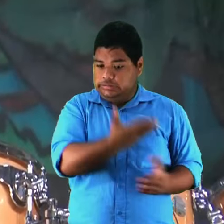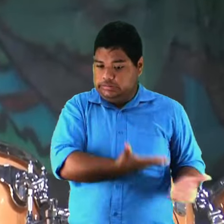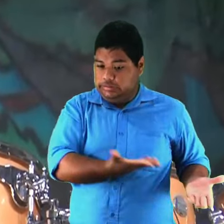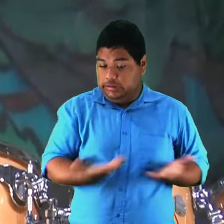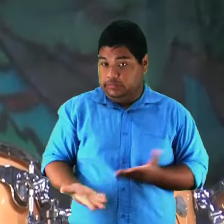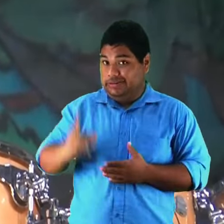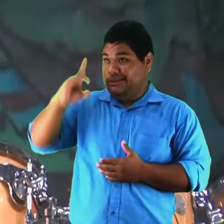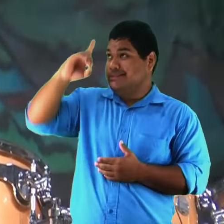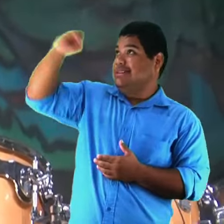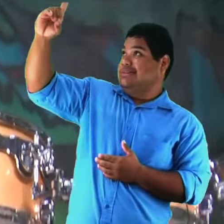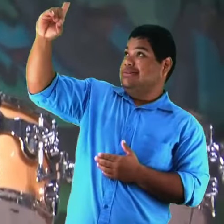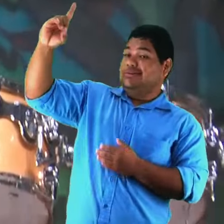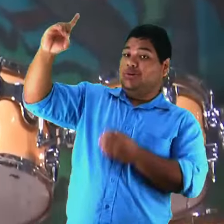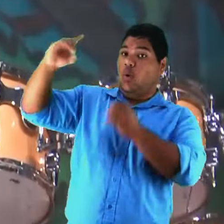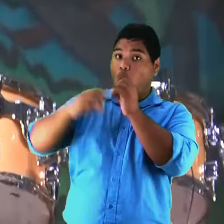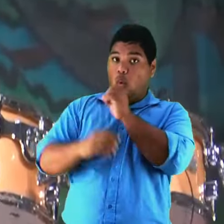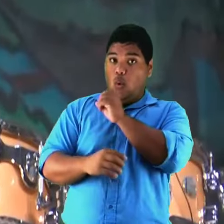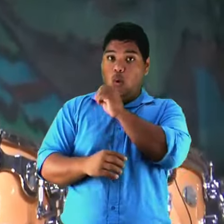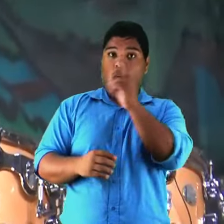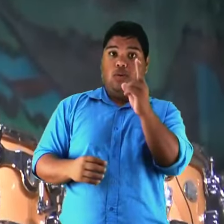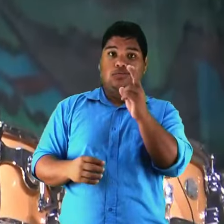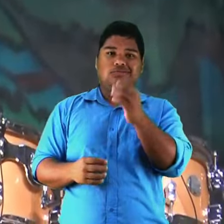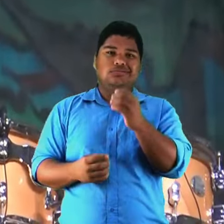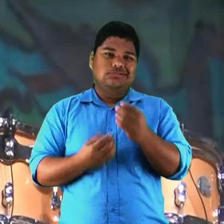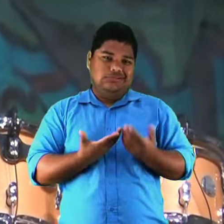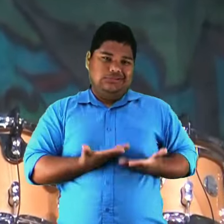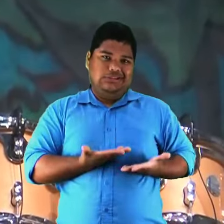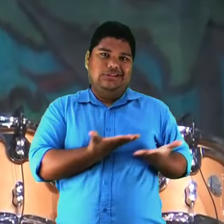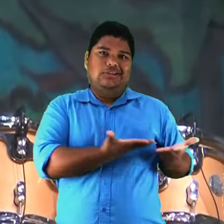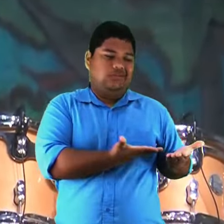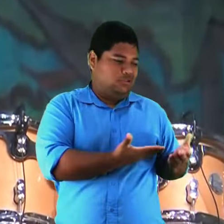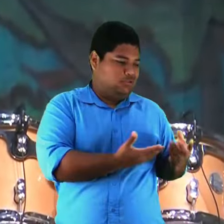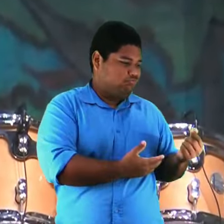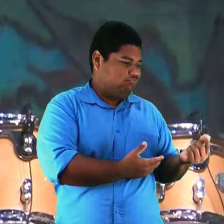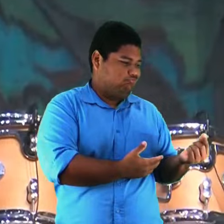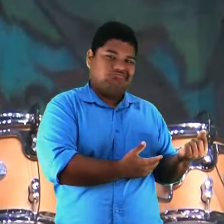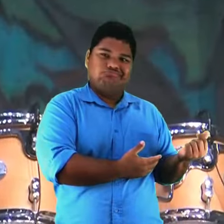dinheiro. E tem pessoas que servem o dinheiro.